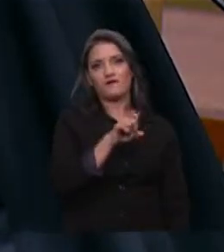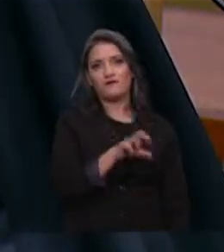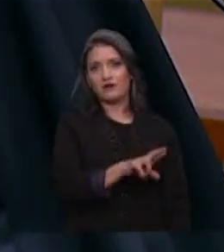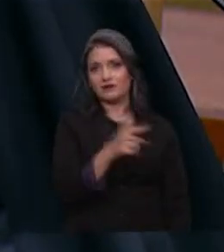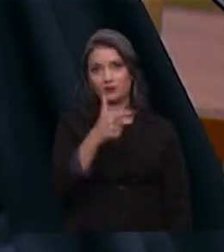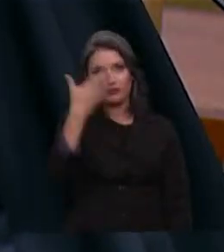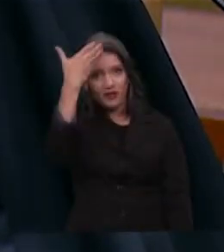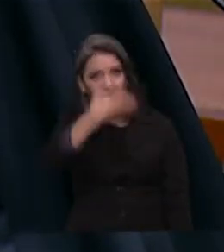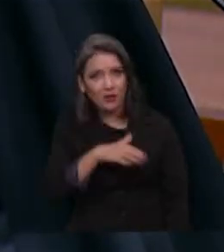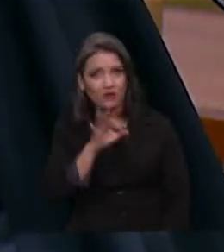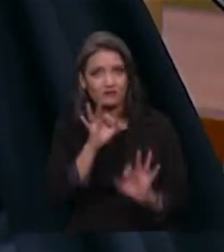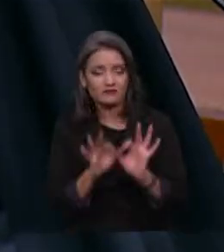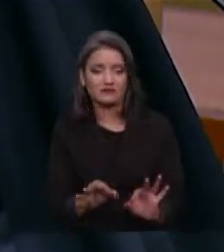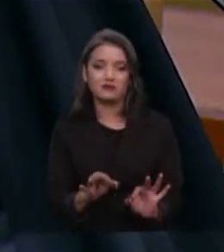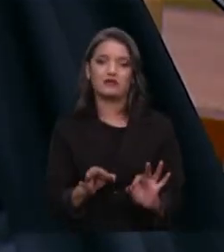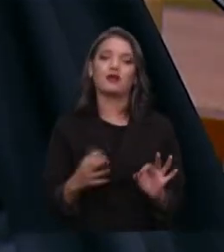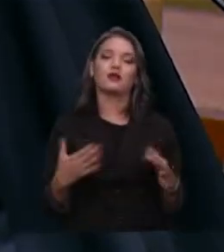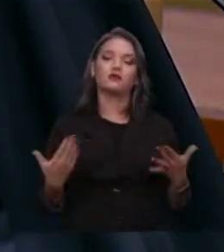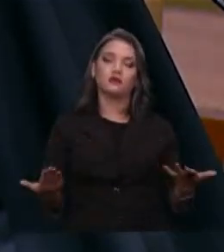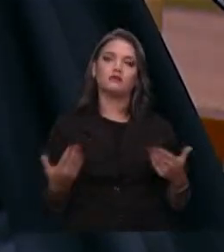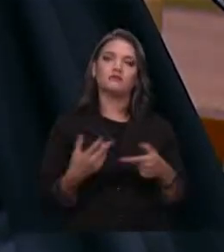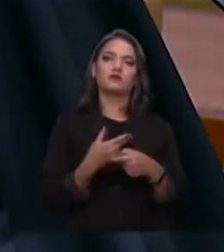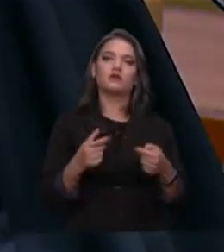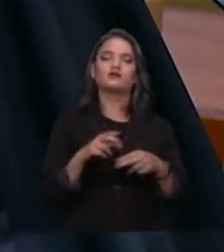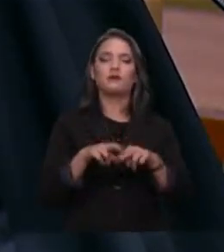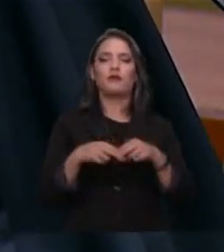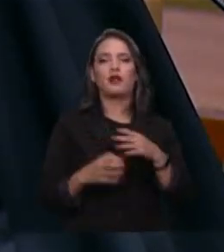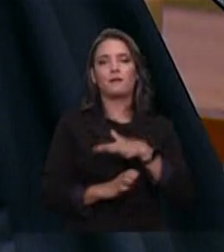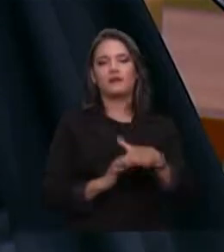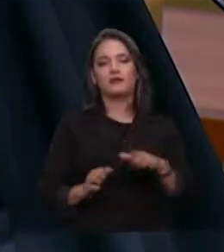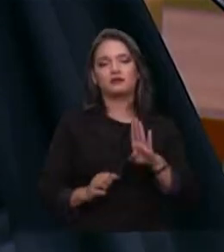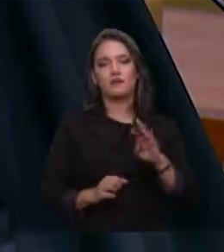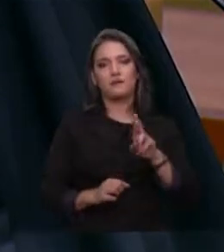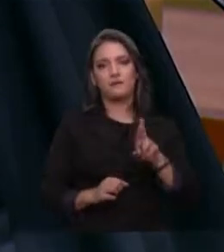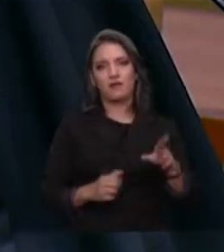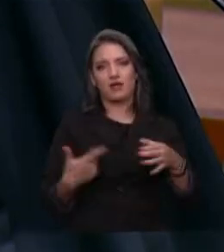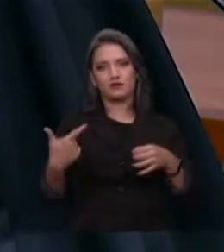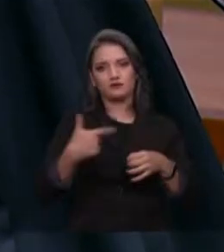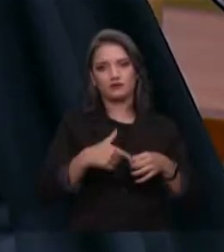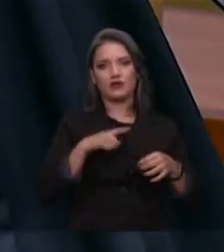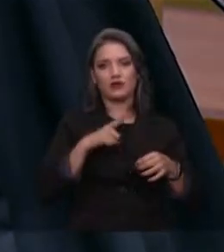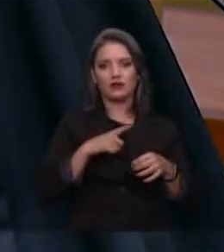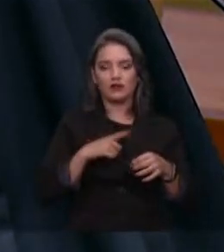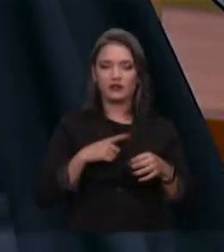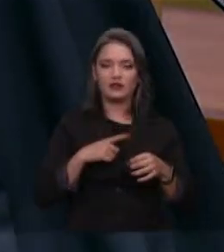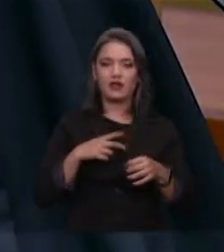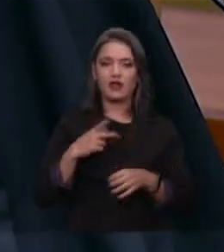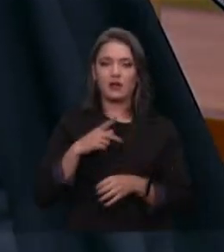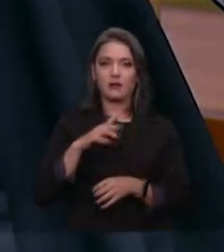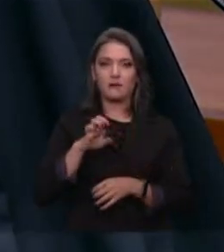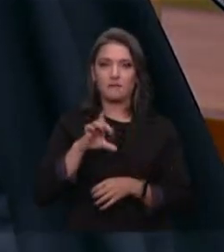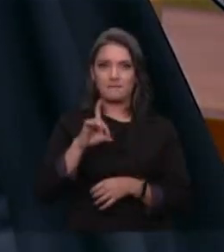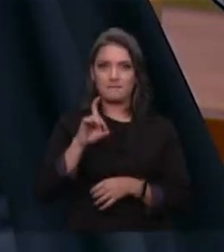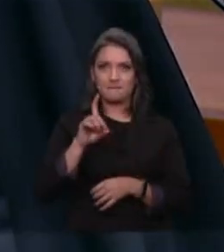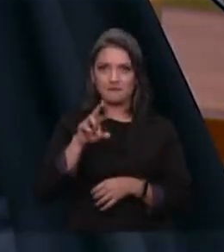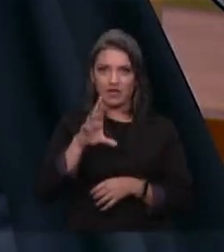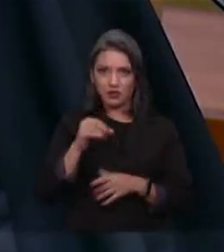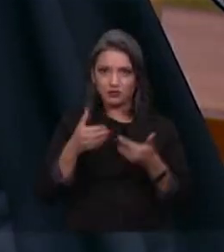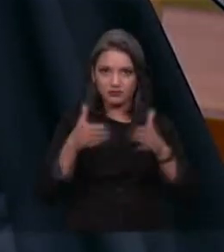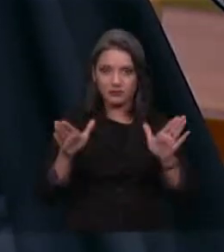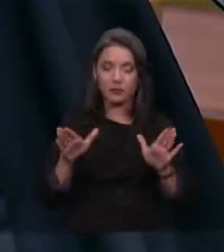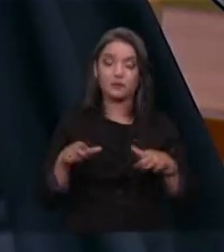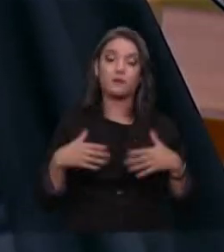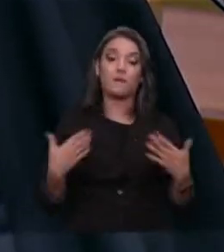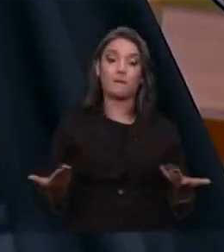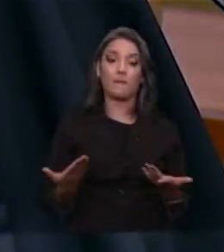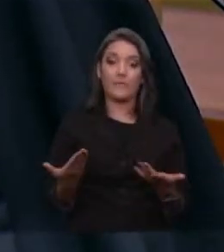a título de vantagem indevida extraída da BR Distribuidora e disponibilizada por Pedro Paulo Bergamaschi de Leone Ramos. De fato, como visto,